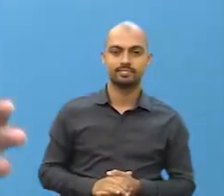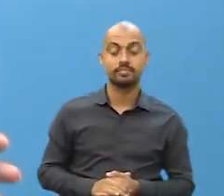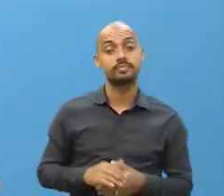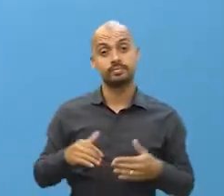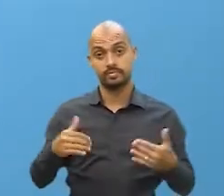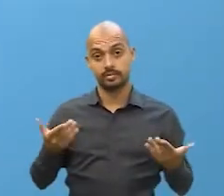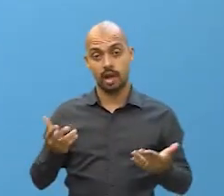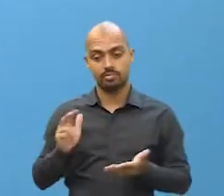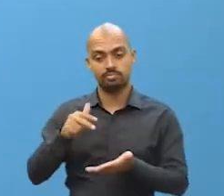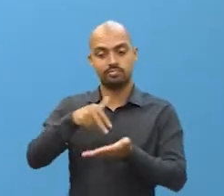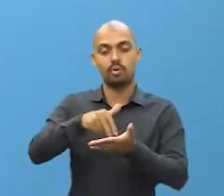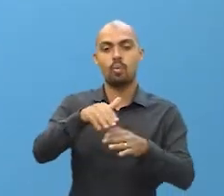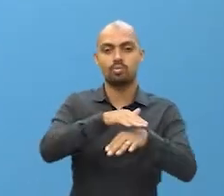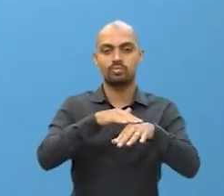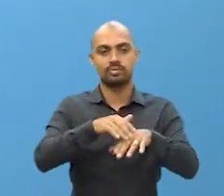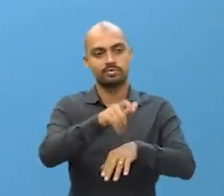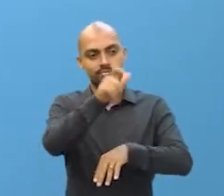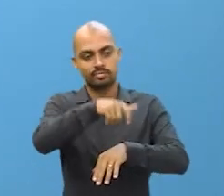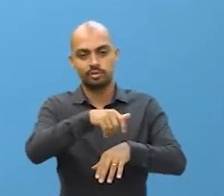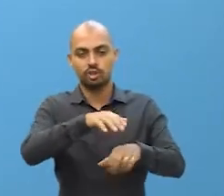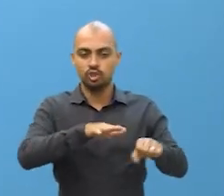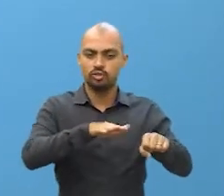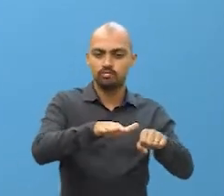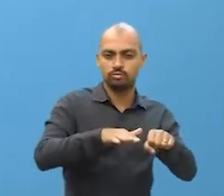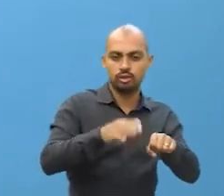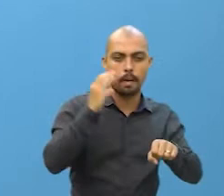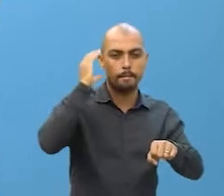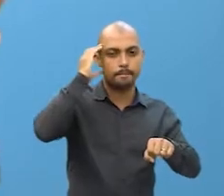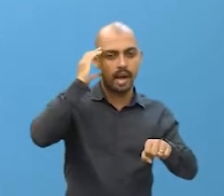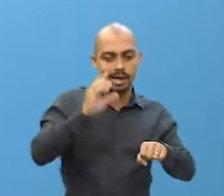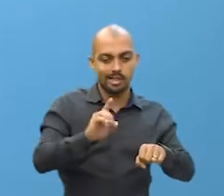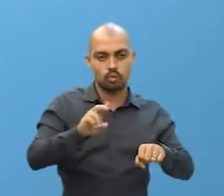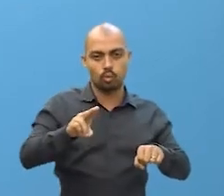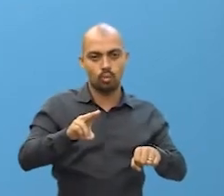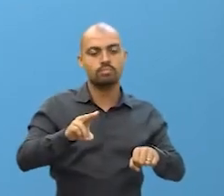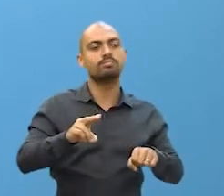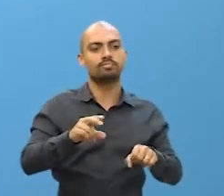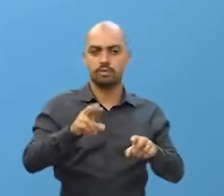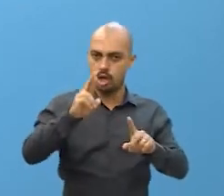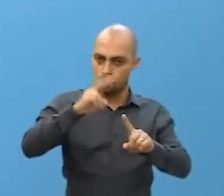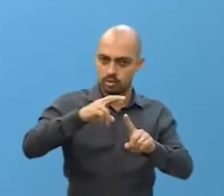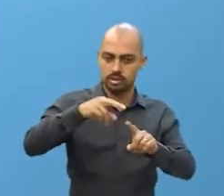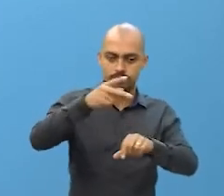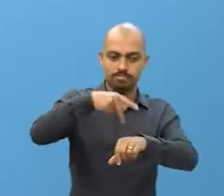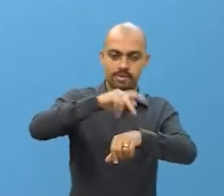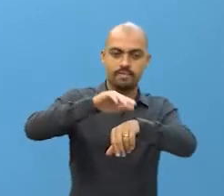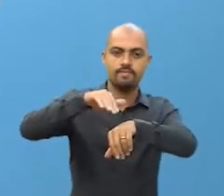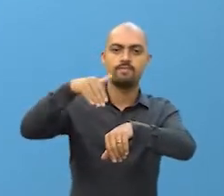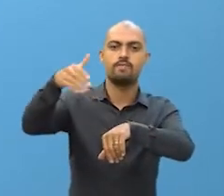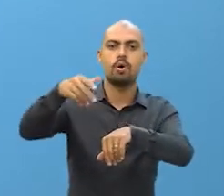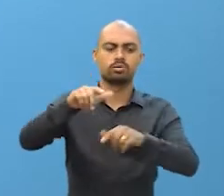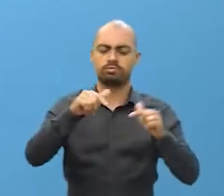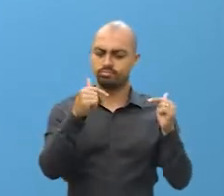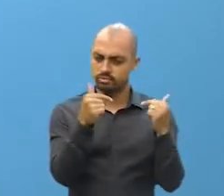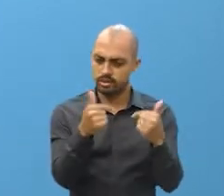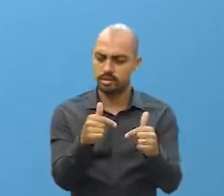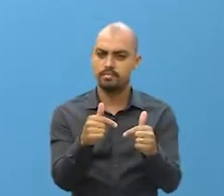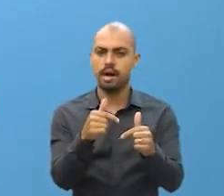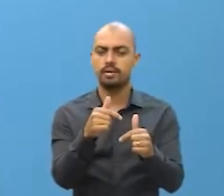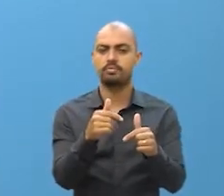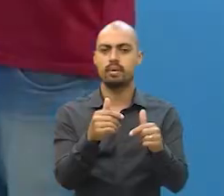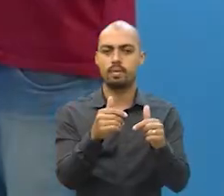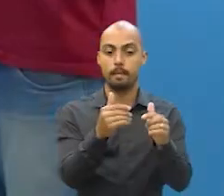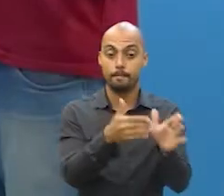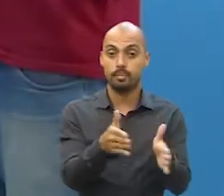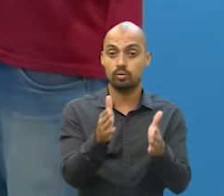É, e a gente está aqui conversando com o DJ Du, um DJ premiado, reconhecido internacionalmente pelo seu trabalho como produtor